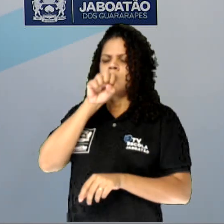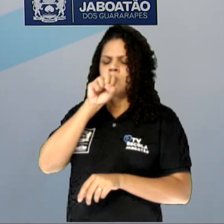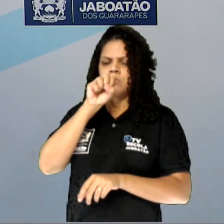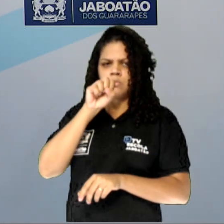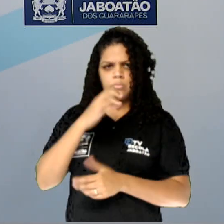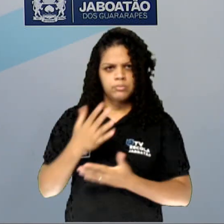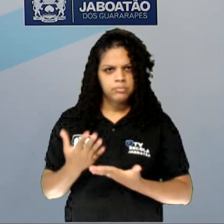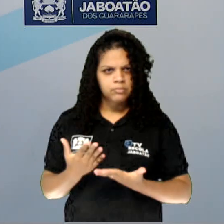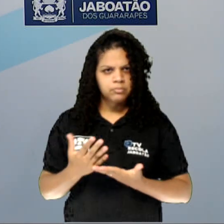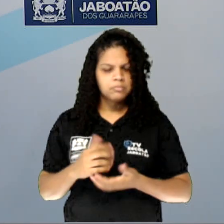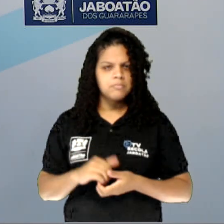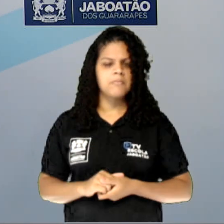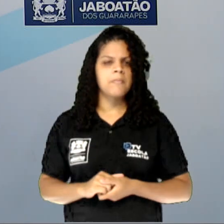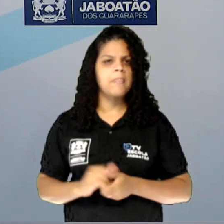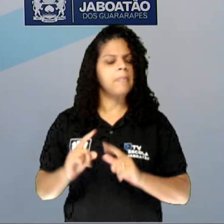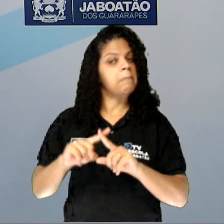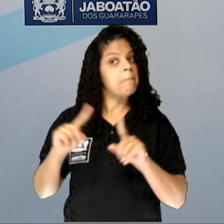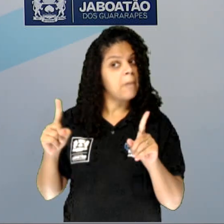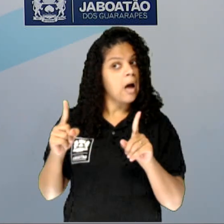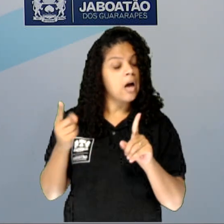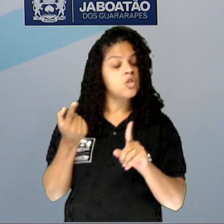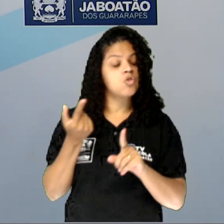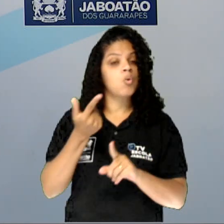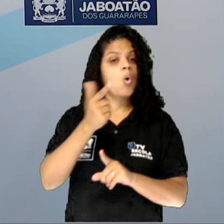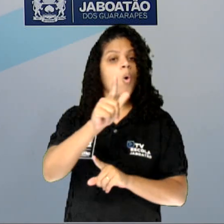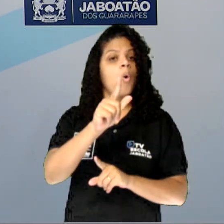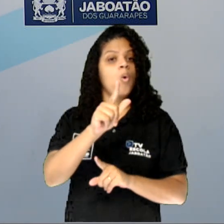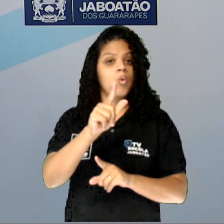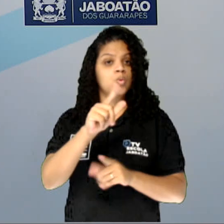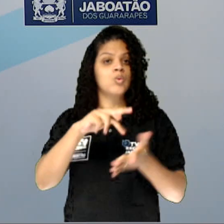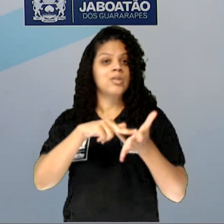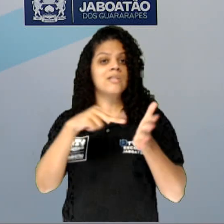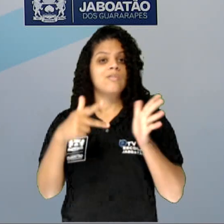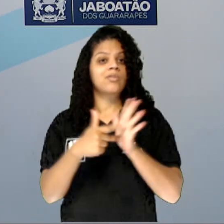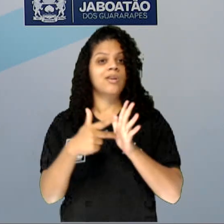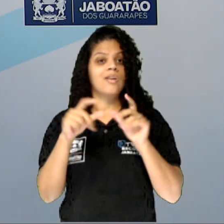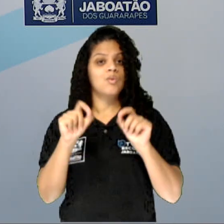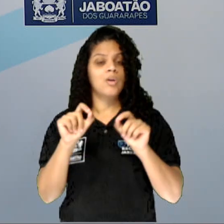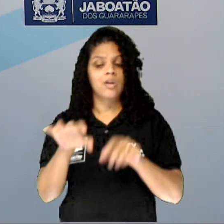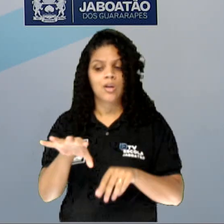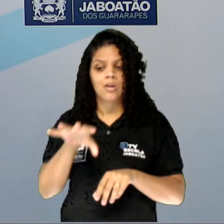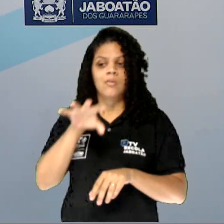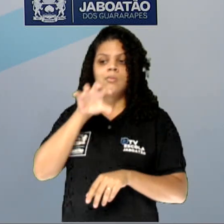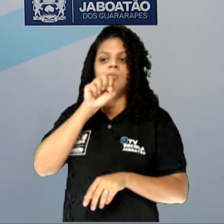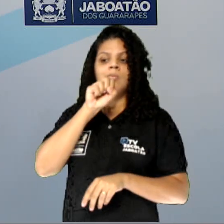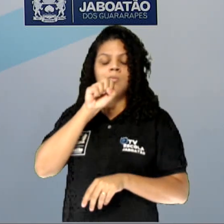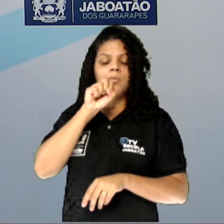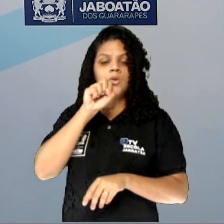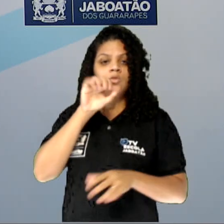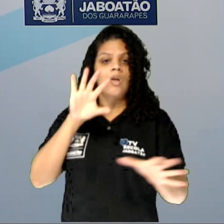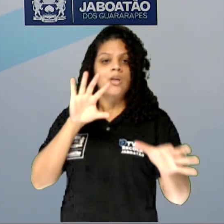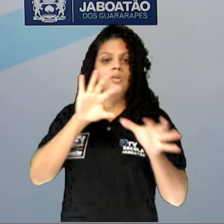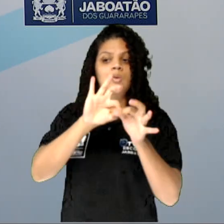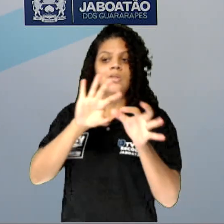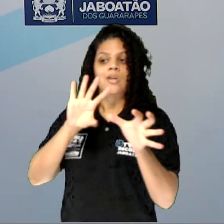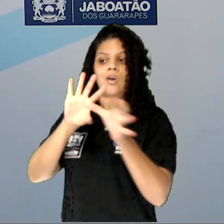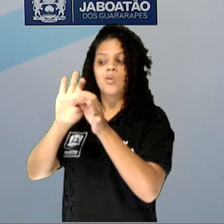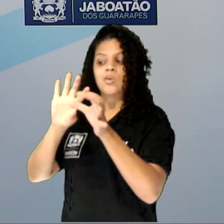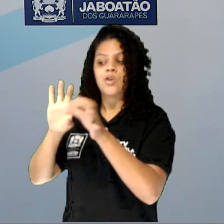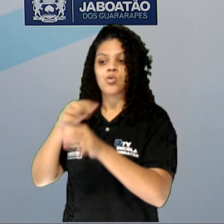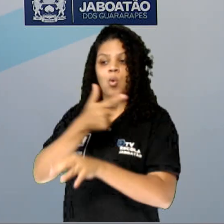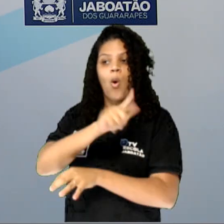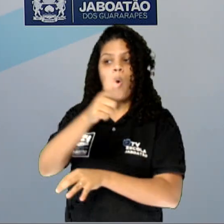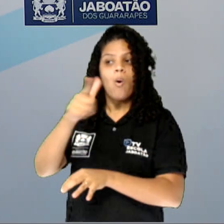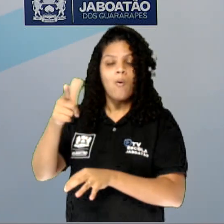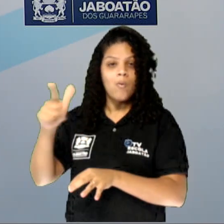respirada. Por outro lado, esse ganhar fôlego, essa forma de respirar, pode estar associado em outros contextos. Se eu